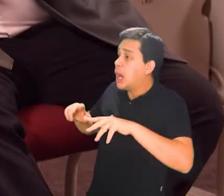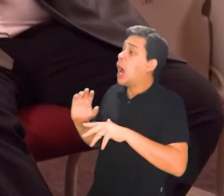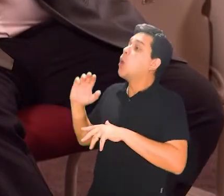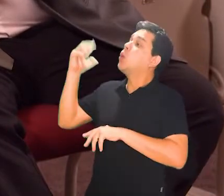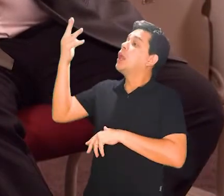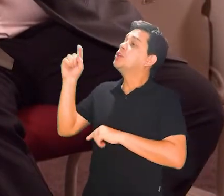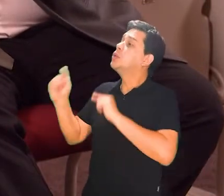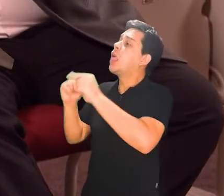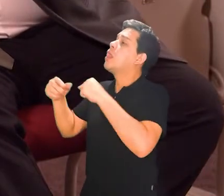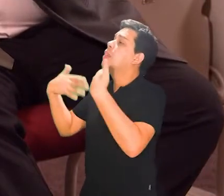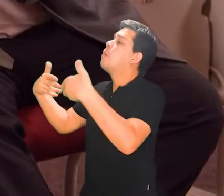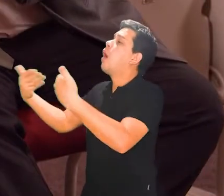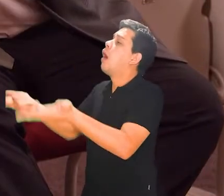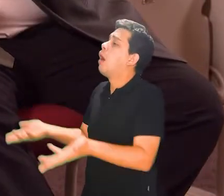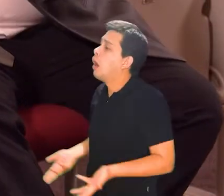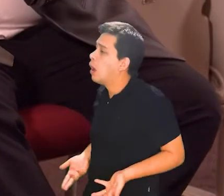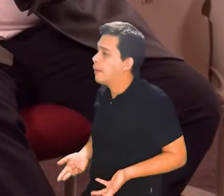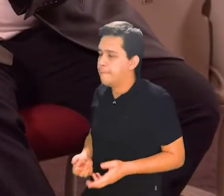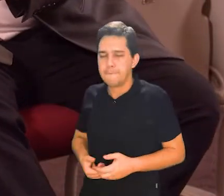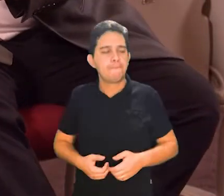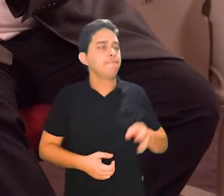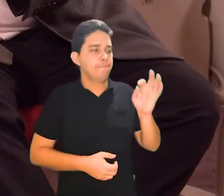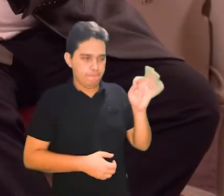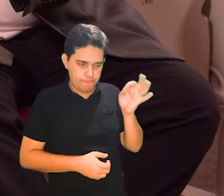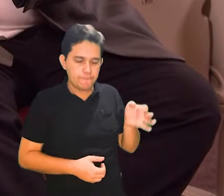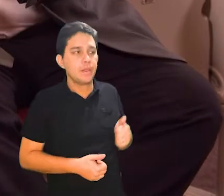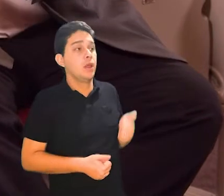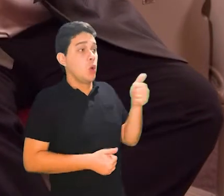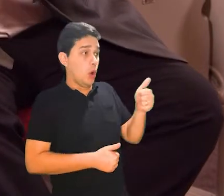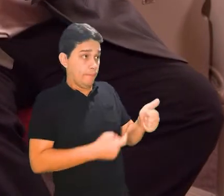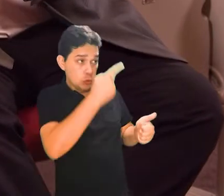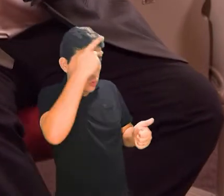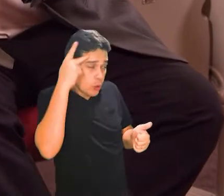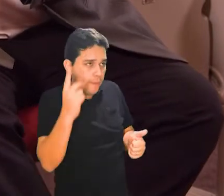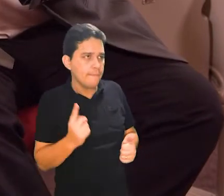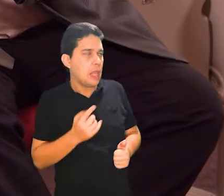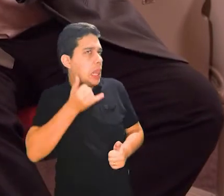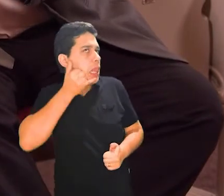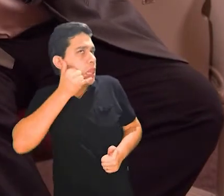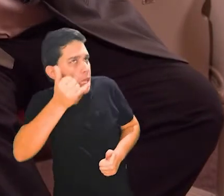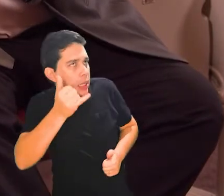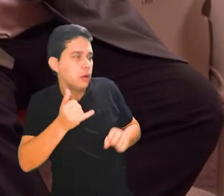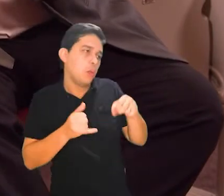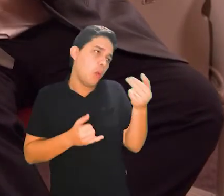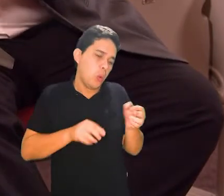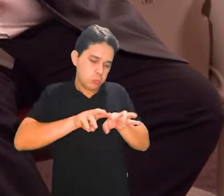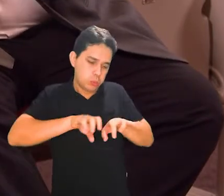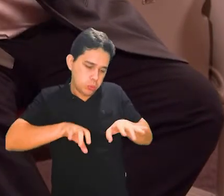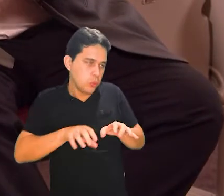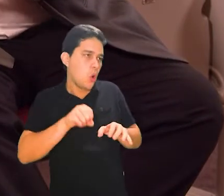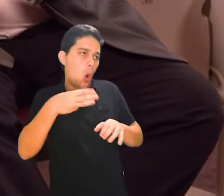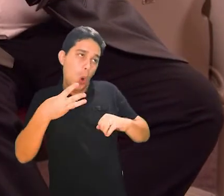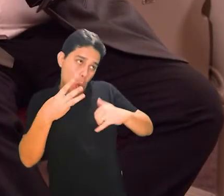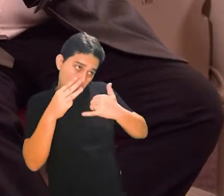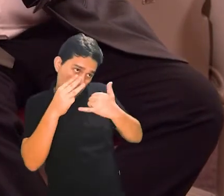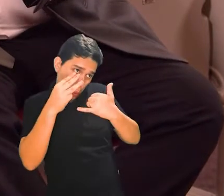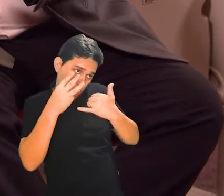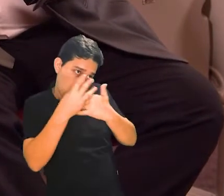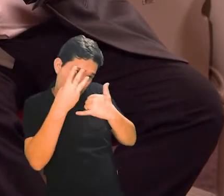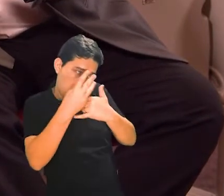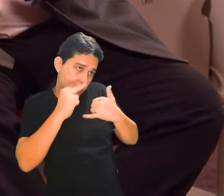que assim que ele faz a sua comunicação por qualquer canal da ouvidoria, essa comunicação ela é transmitida para um